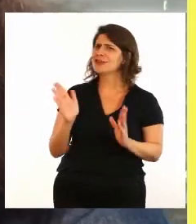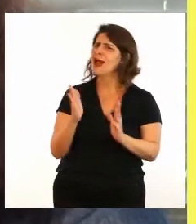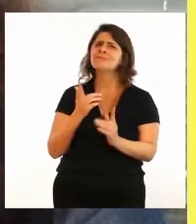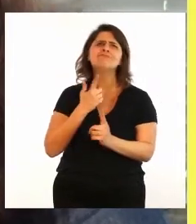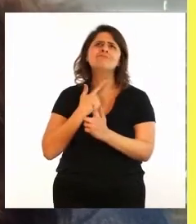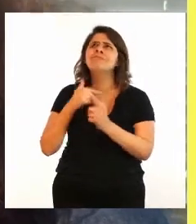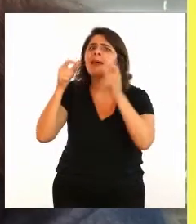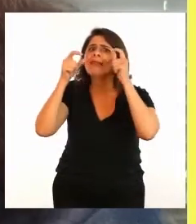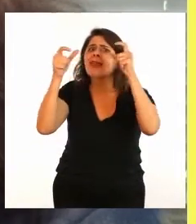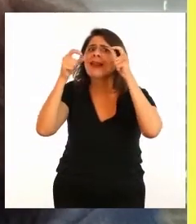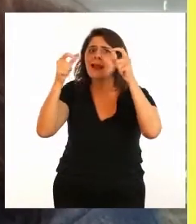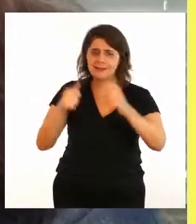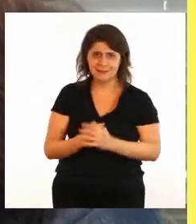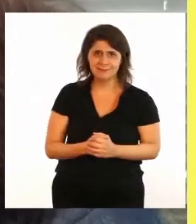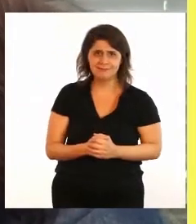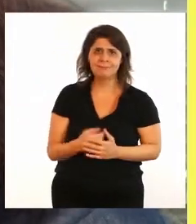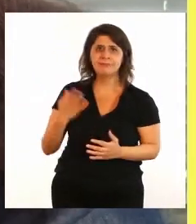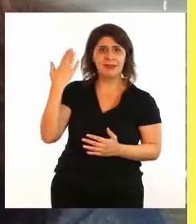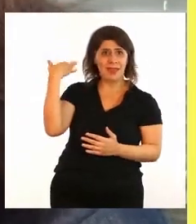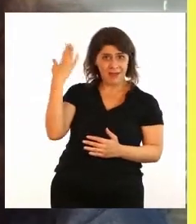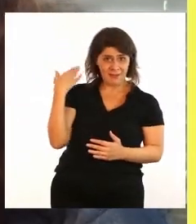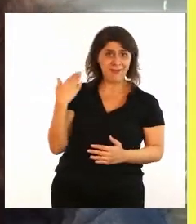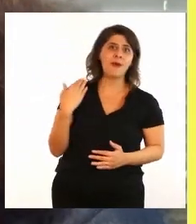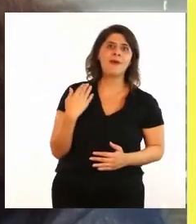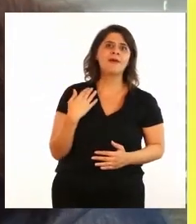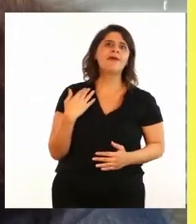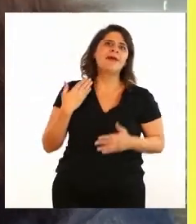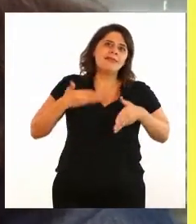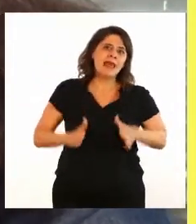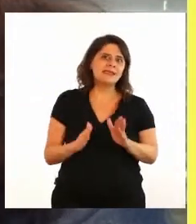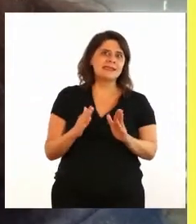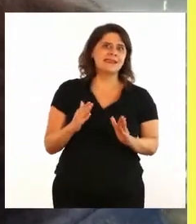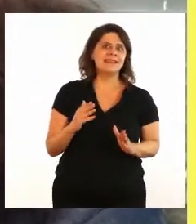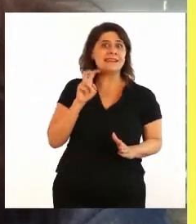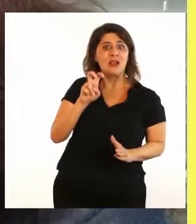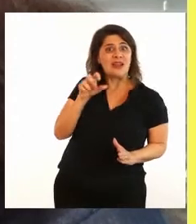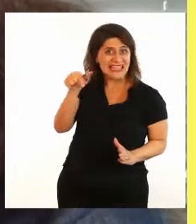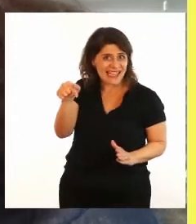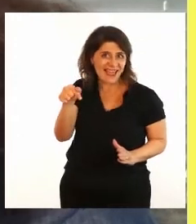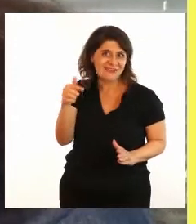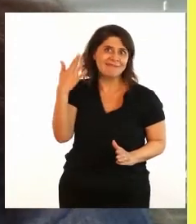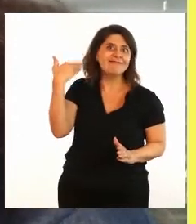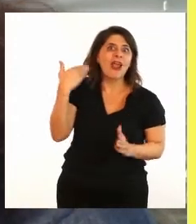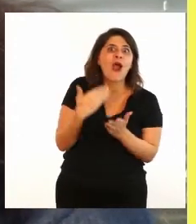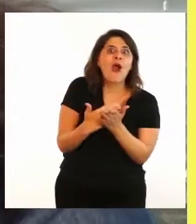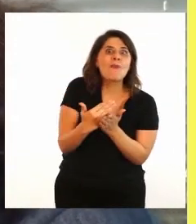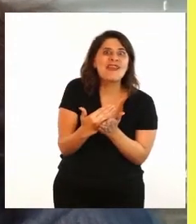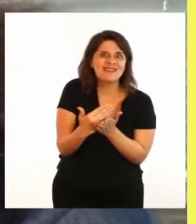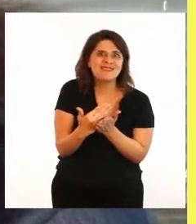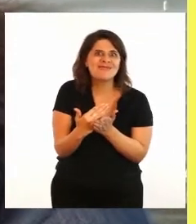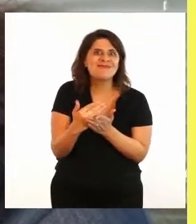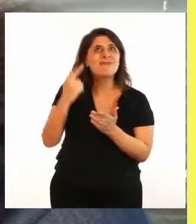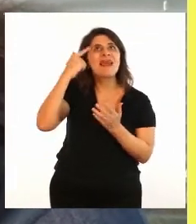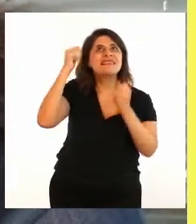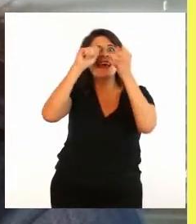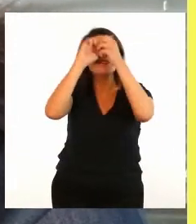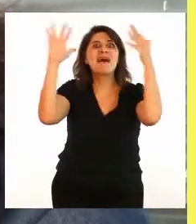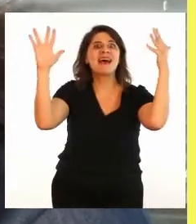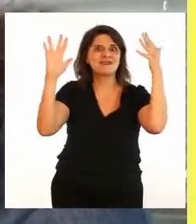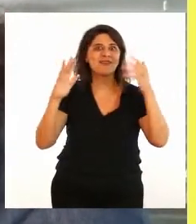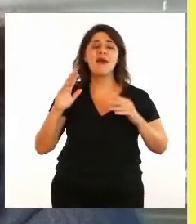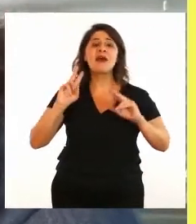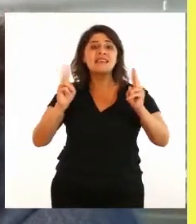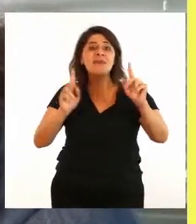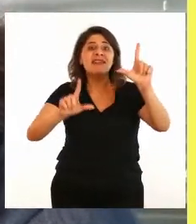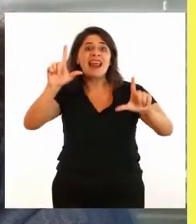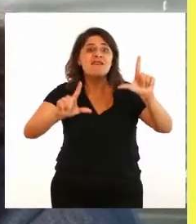foi o começo da era espacial, então as notícias da época era tudo do espaço, e meu desejo era